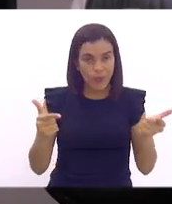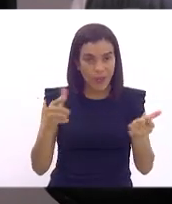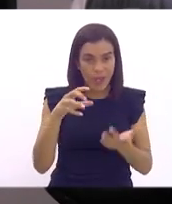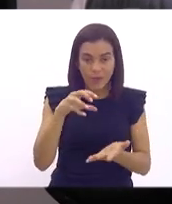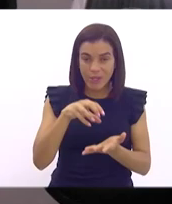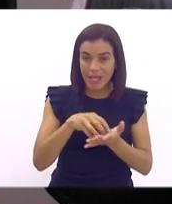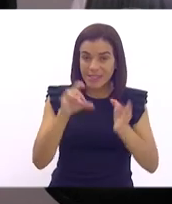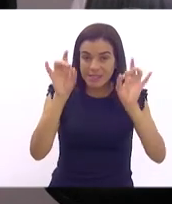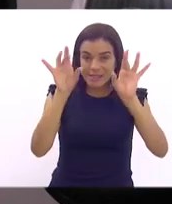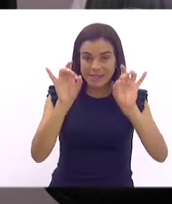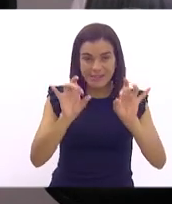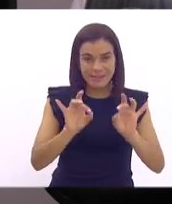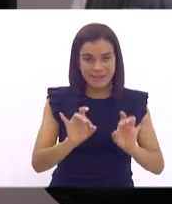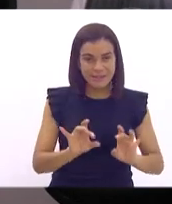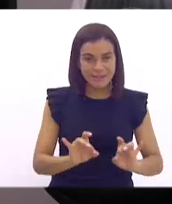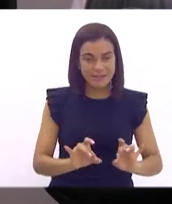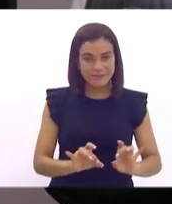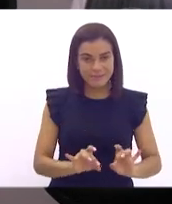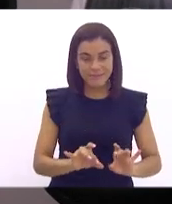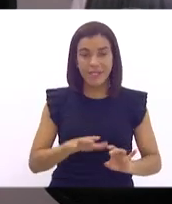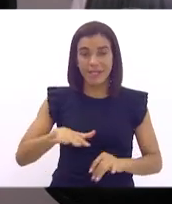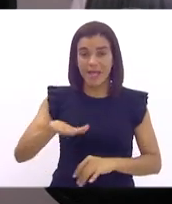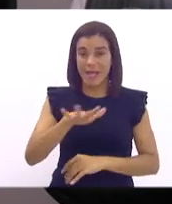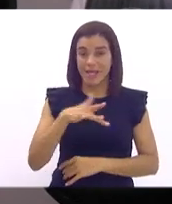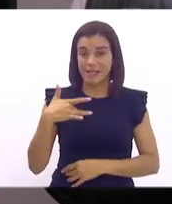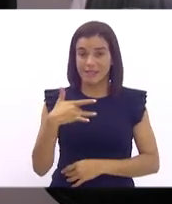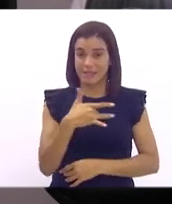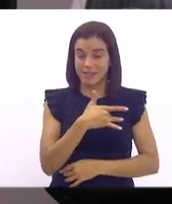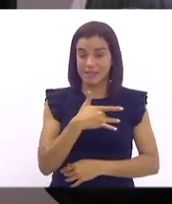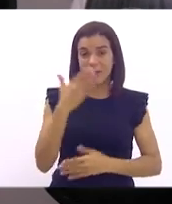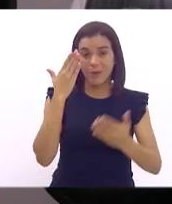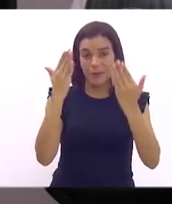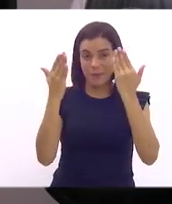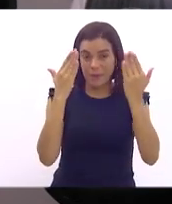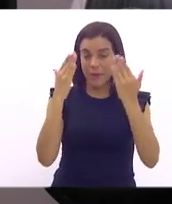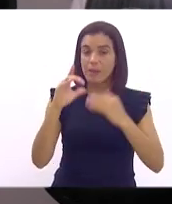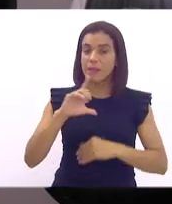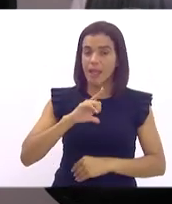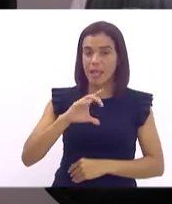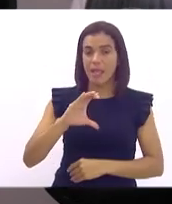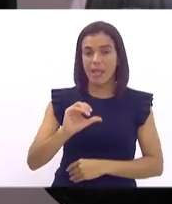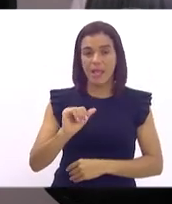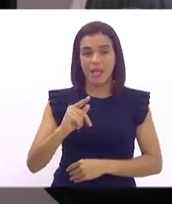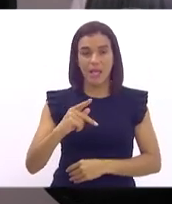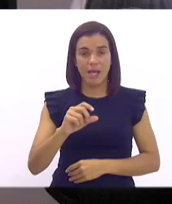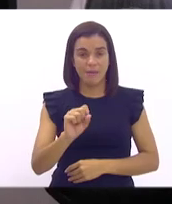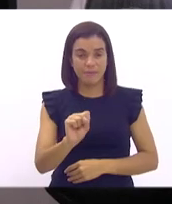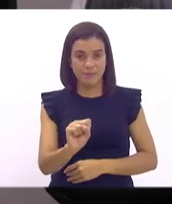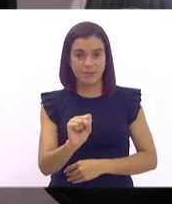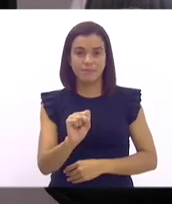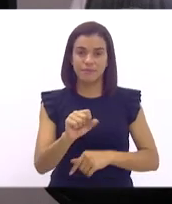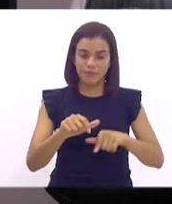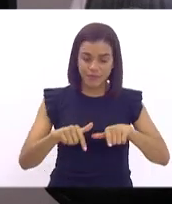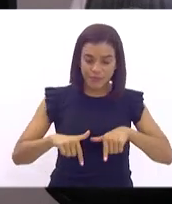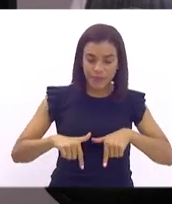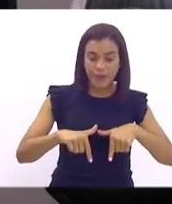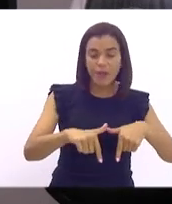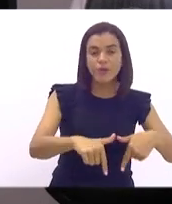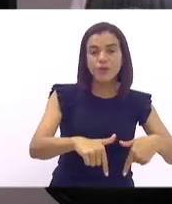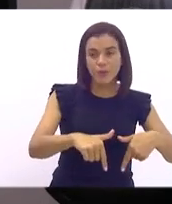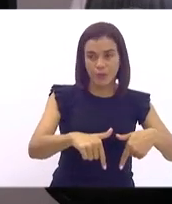unidades especializadas na saúde mental. Temos os CAPSs, né, que atuam já